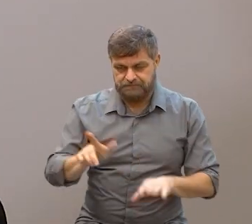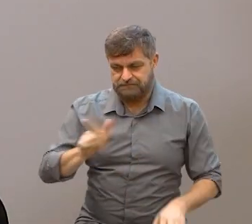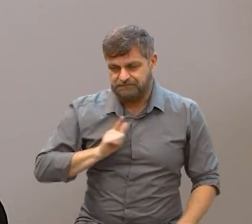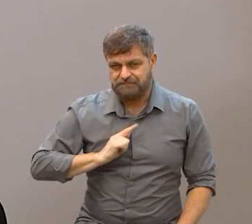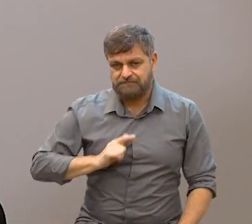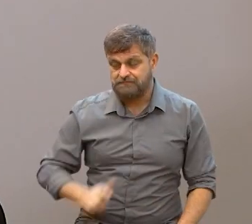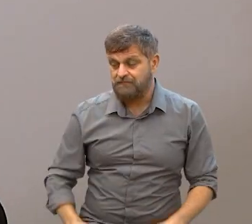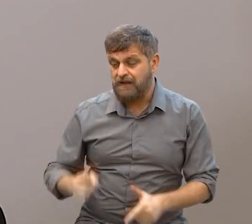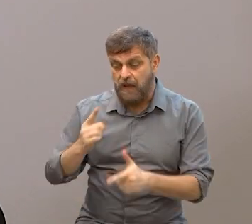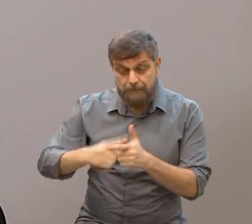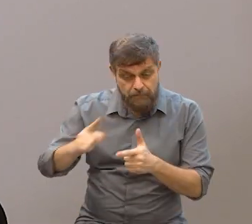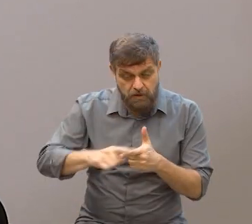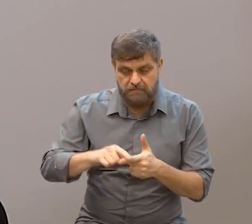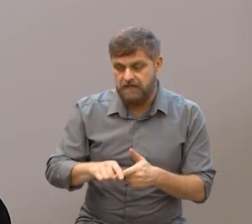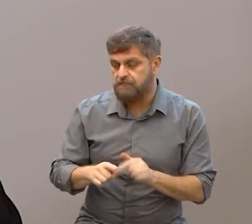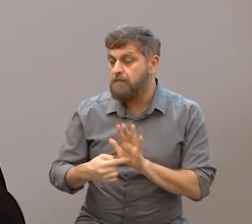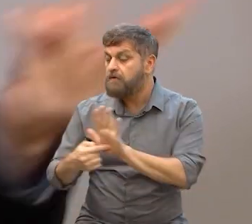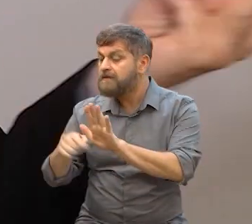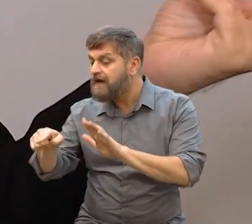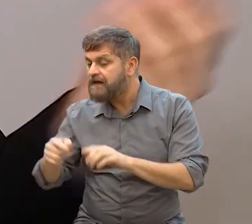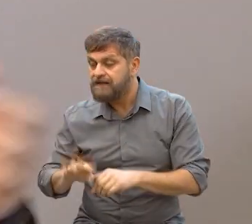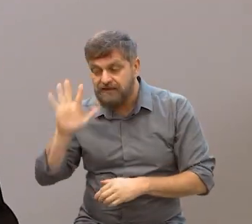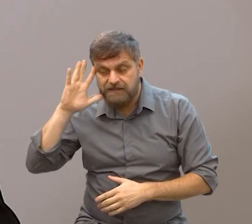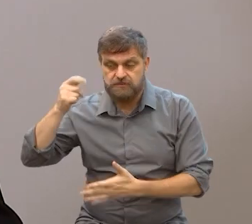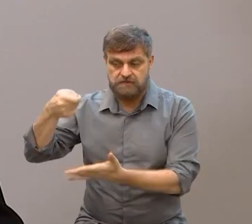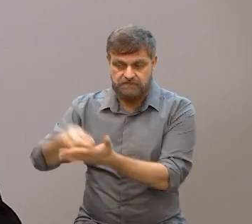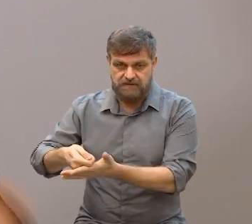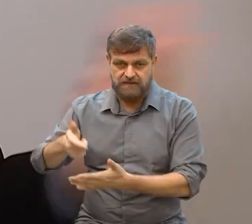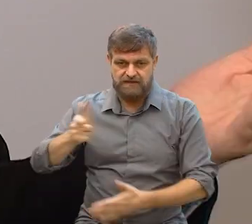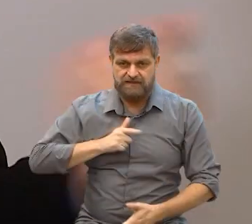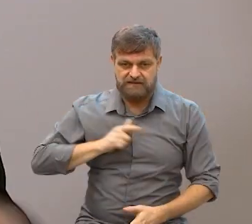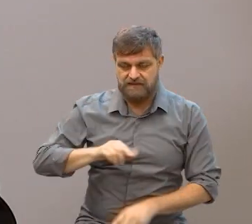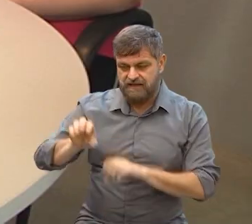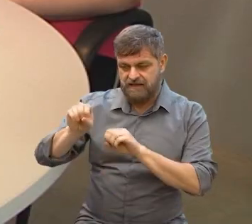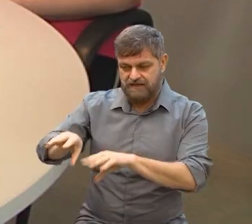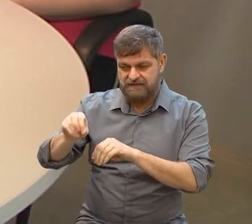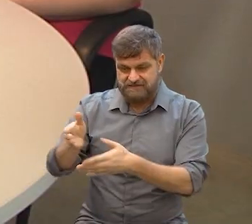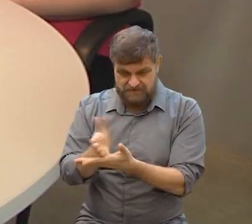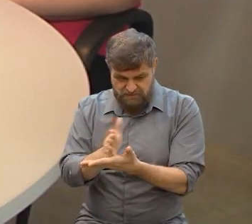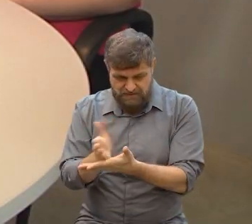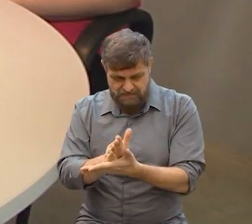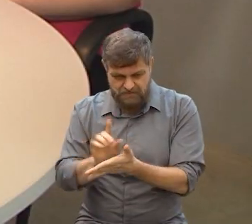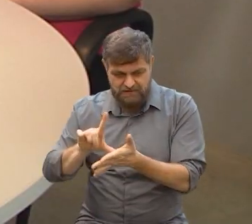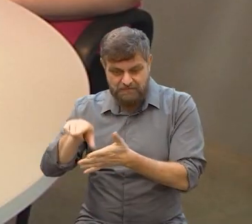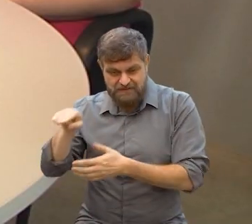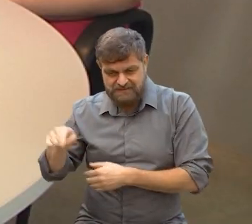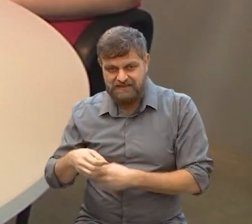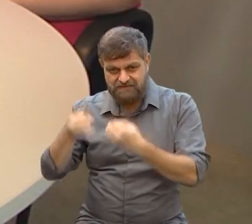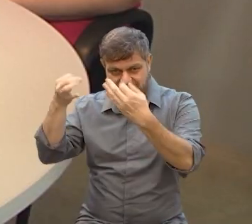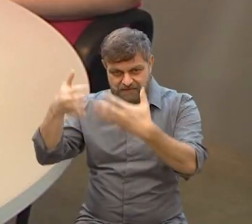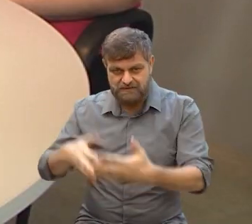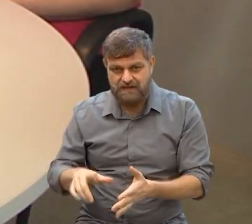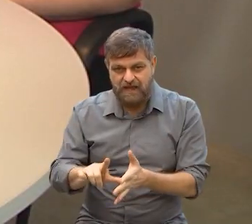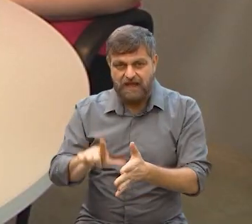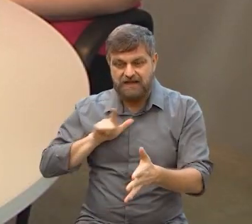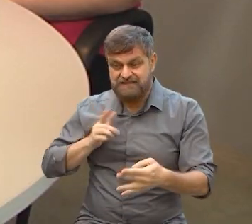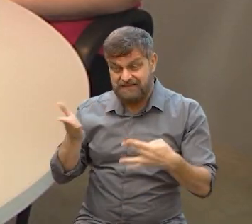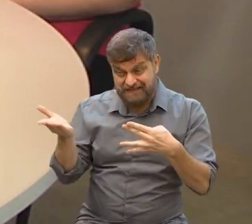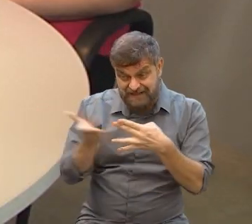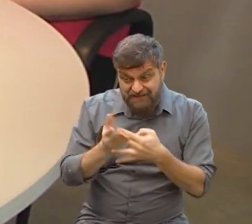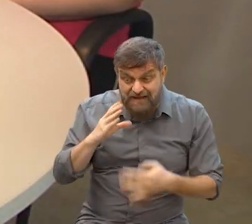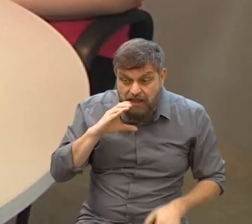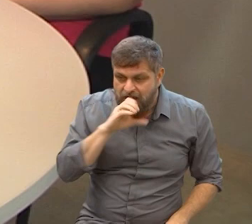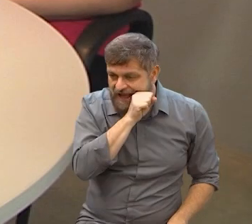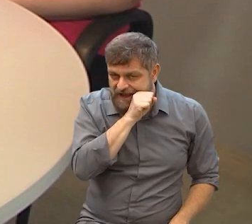baseada em problemas, em projetos, né? Trabalha com ensino híbrido, que a Carol pode falar um pouquinho melhor, né? Olha, antes da Carol falar, eu vou chamar um